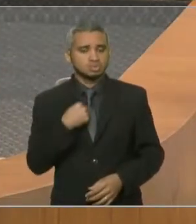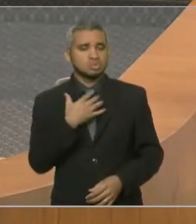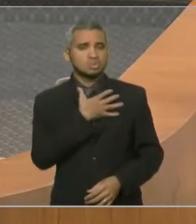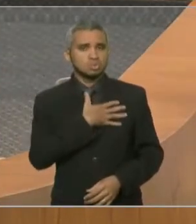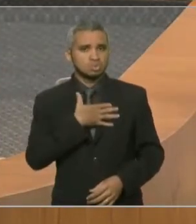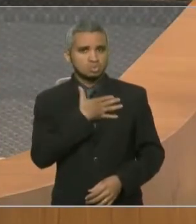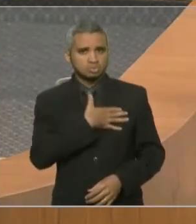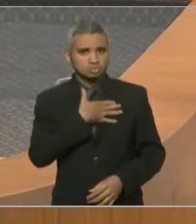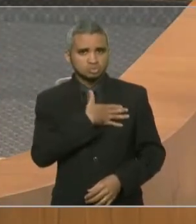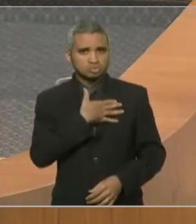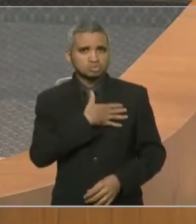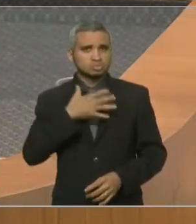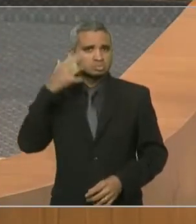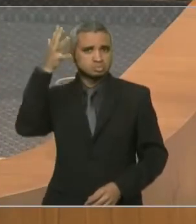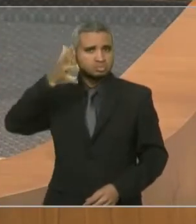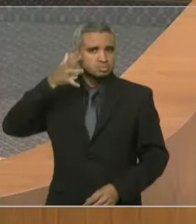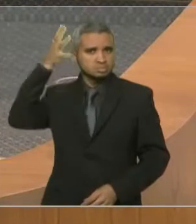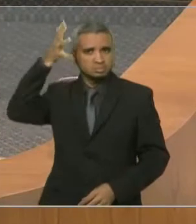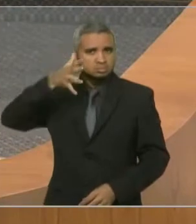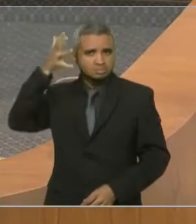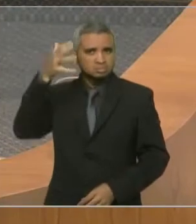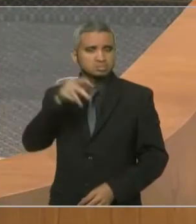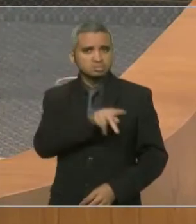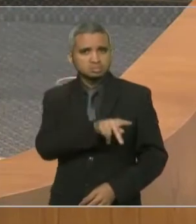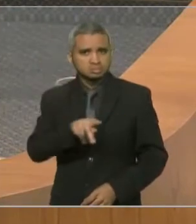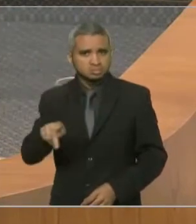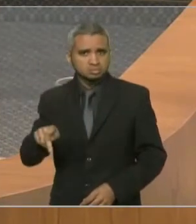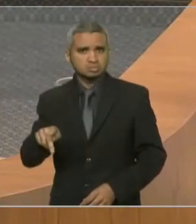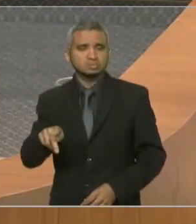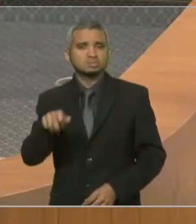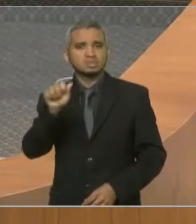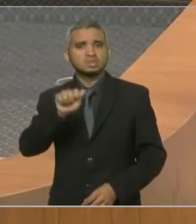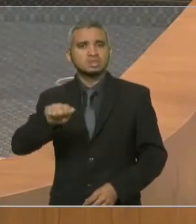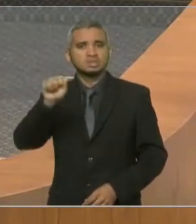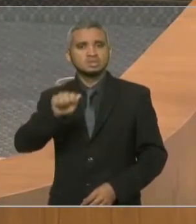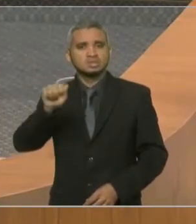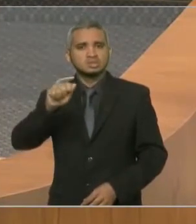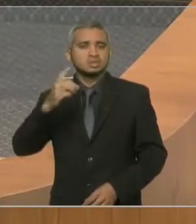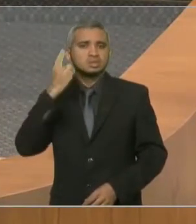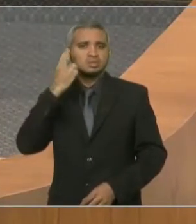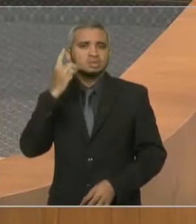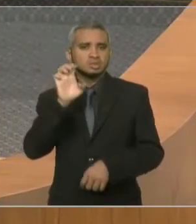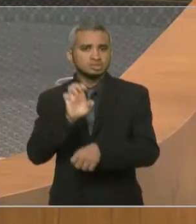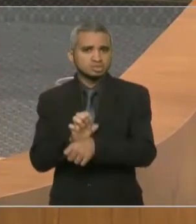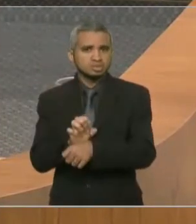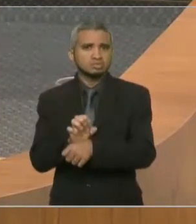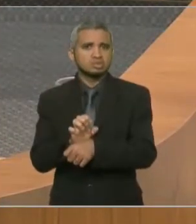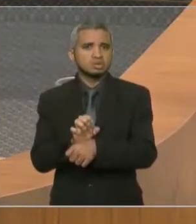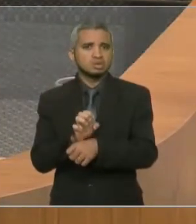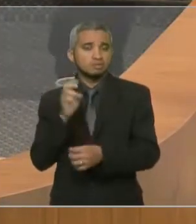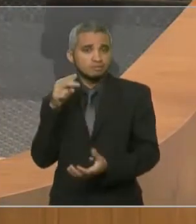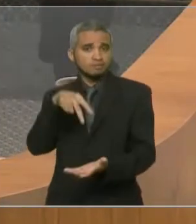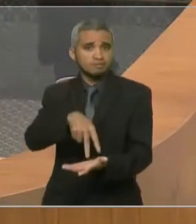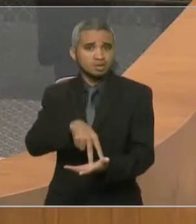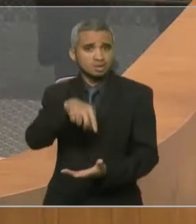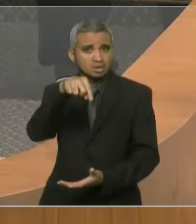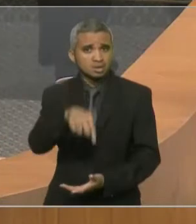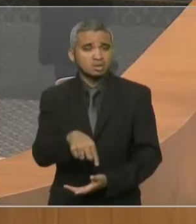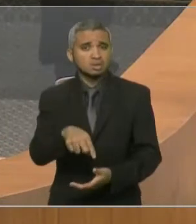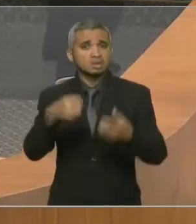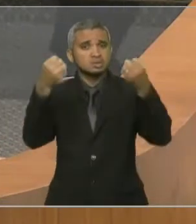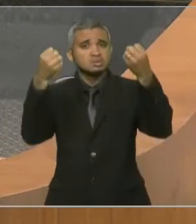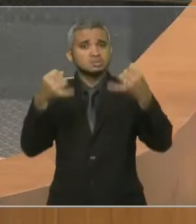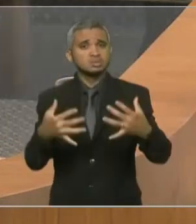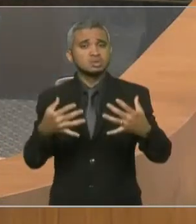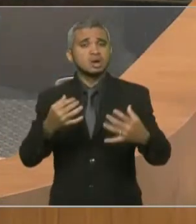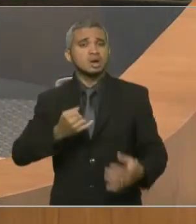discurso do presidente da nossa Associação Nacional de Deputados Estaduais, que veio aqui a esta tribuna e falou da importância